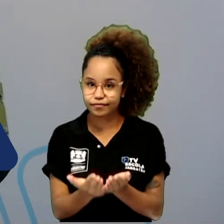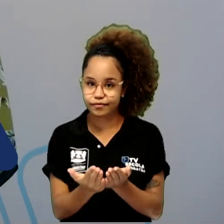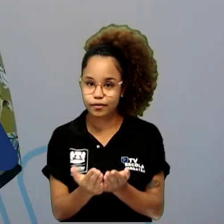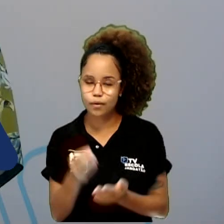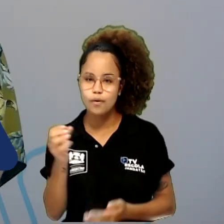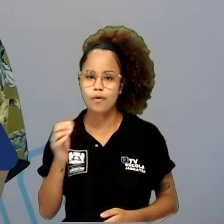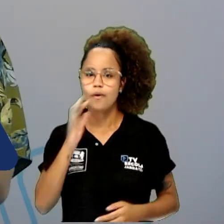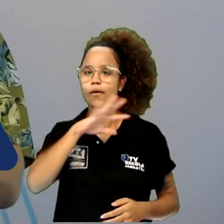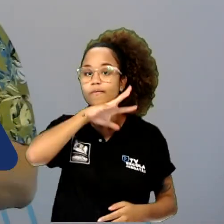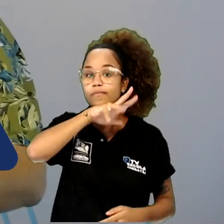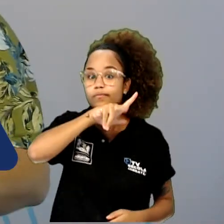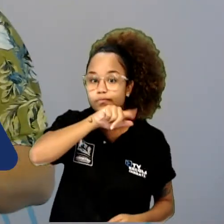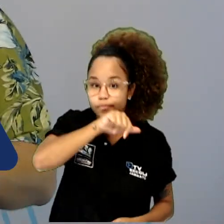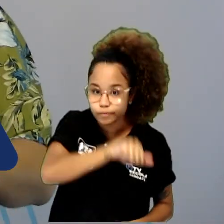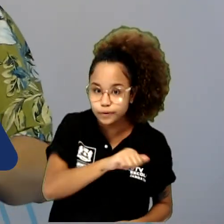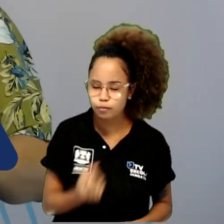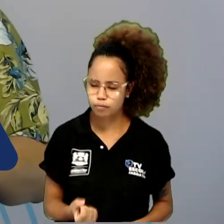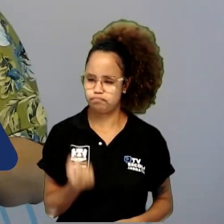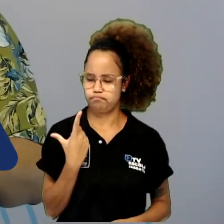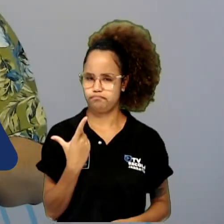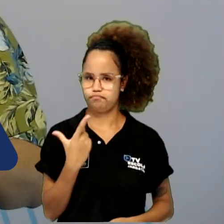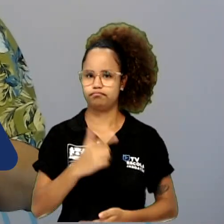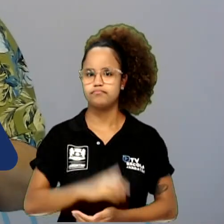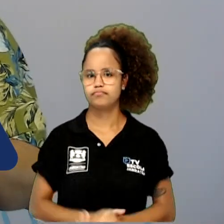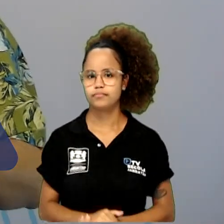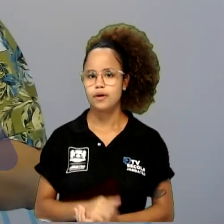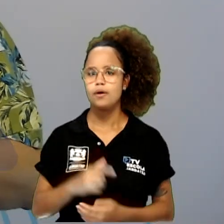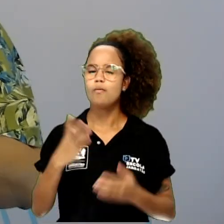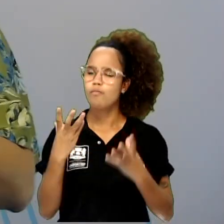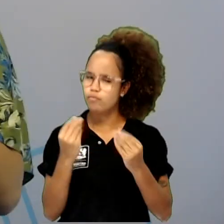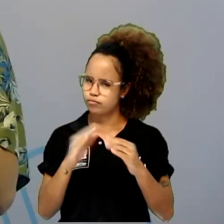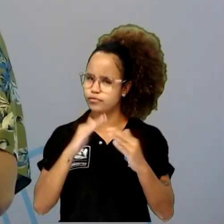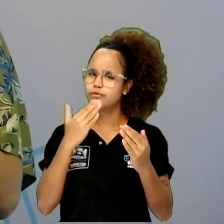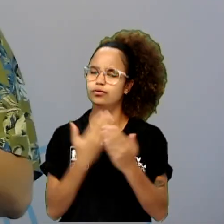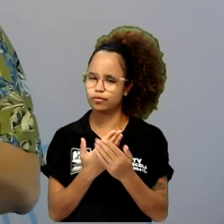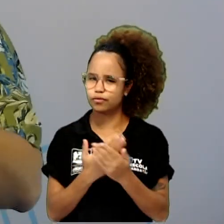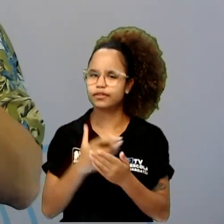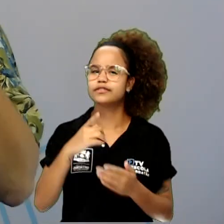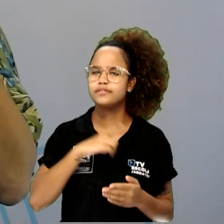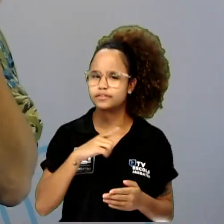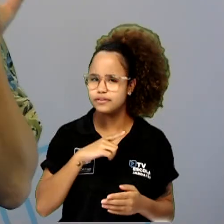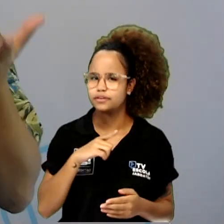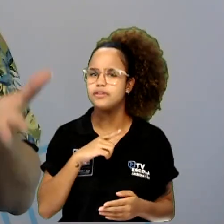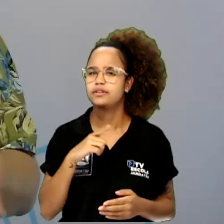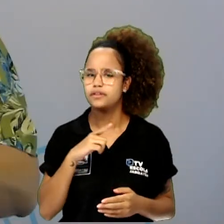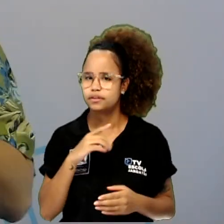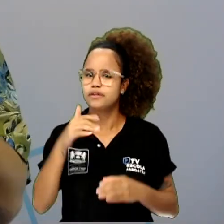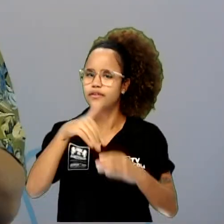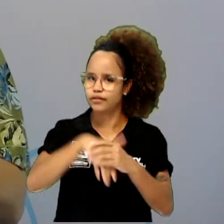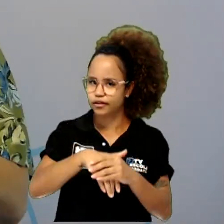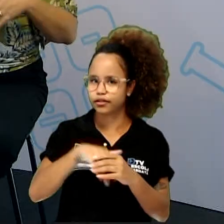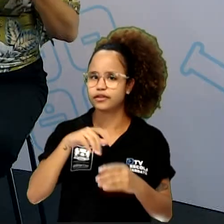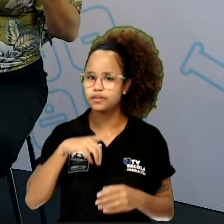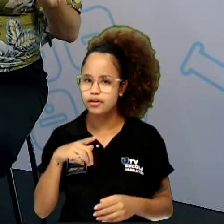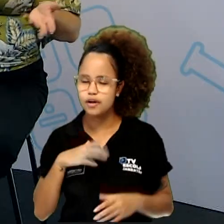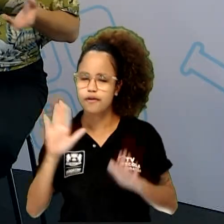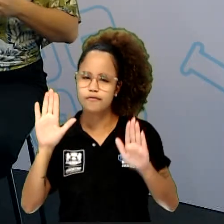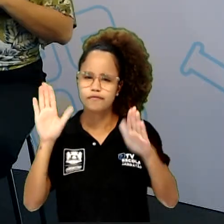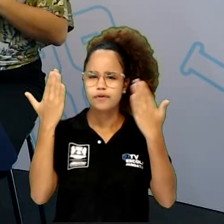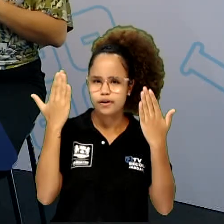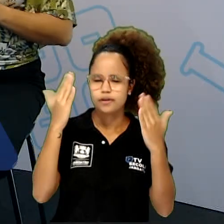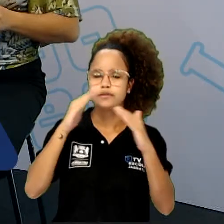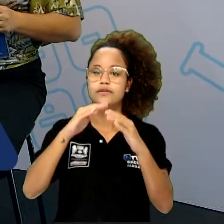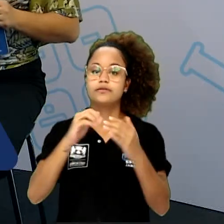está adotado na rede municipal, que tem muitas escolas que tem. Na época que o livro foi lançado, a gente teve muitos eventos, teve muitas atividades